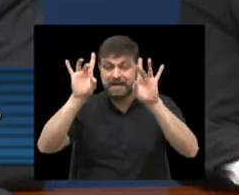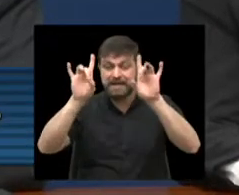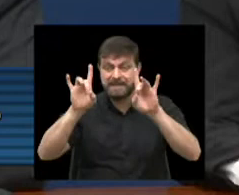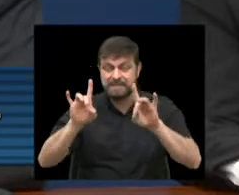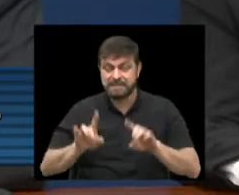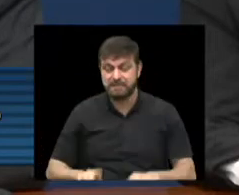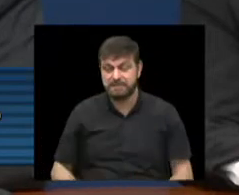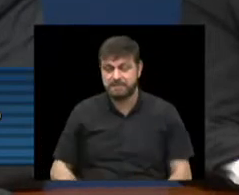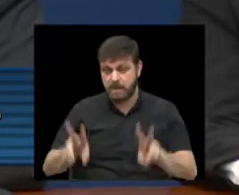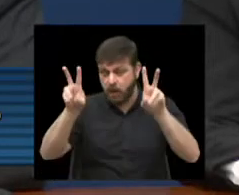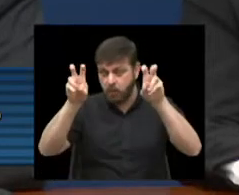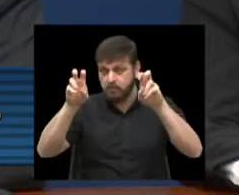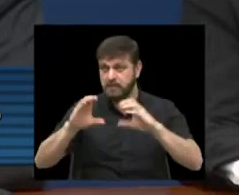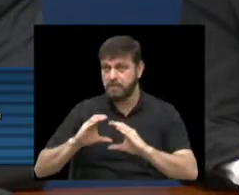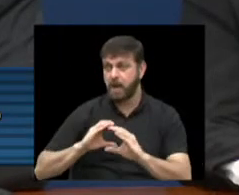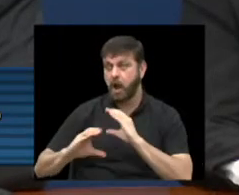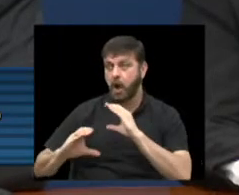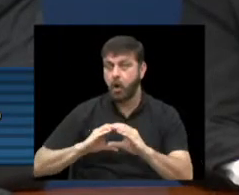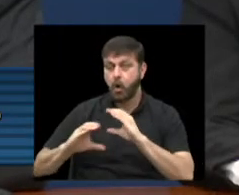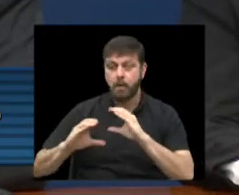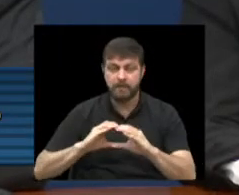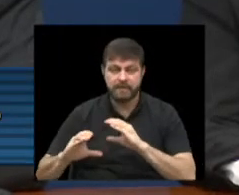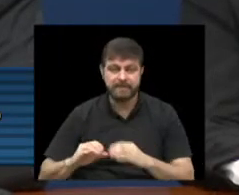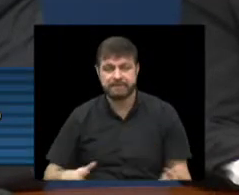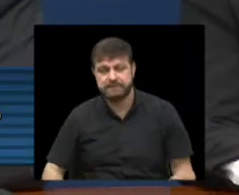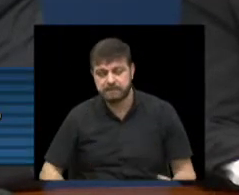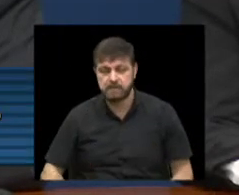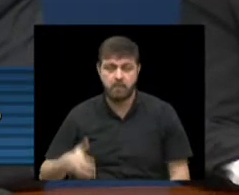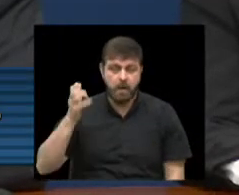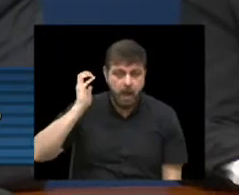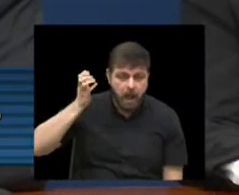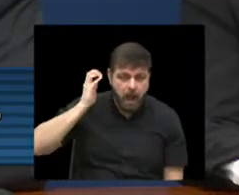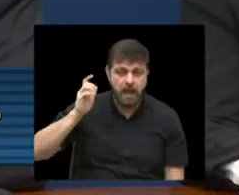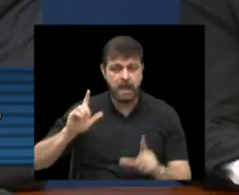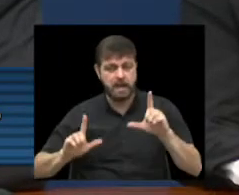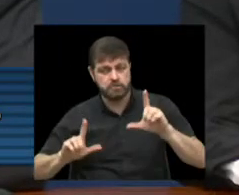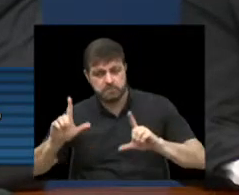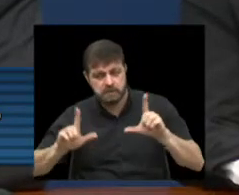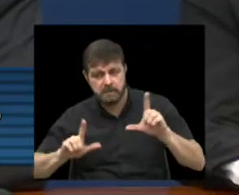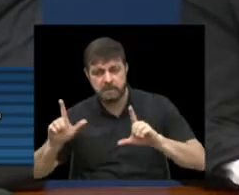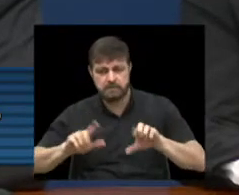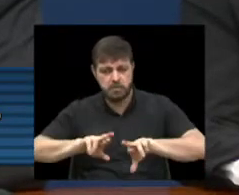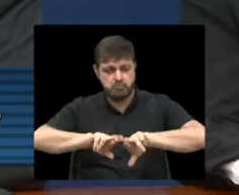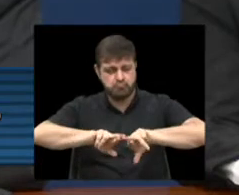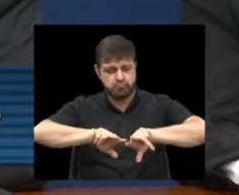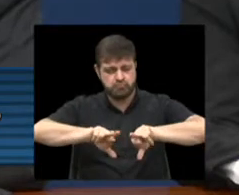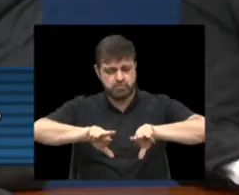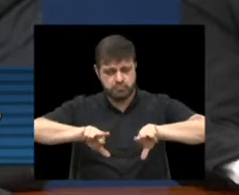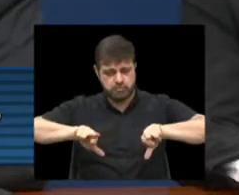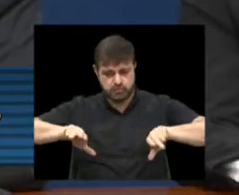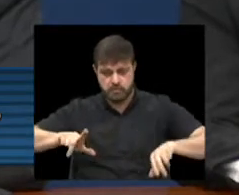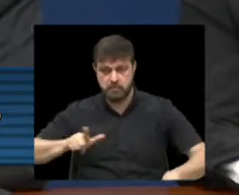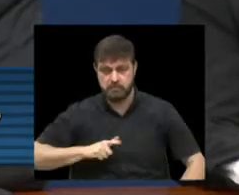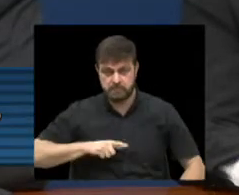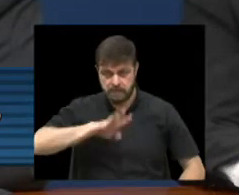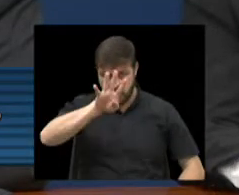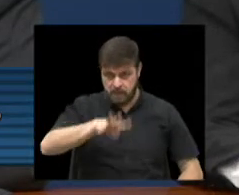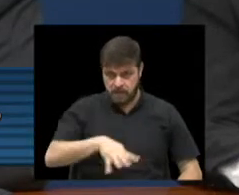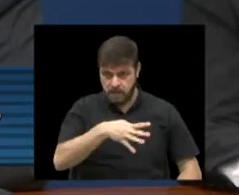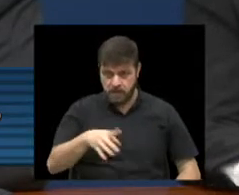223939, de autoria do vereador Nelson Oski, que institui o Dia da Comunicação e das Telecomunicações a ser incluído no